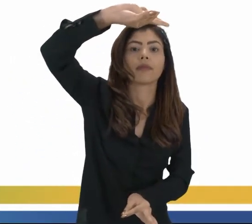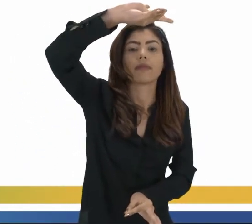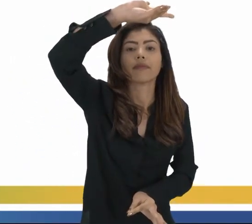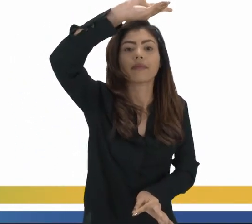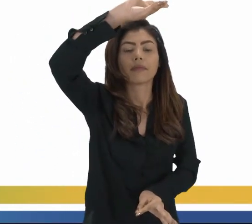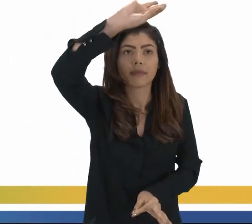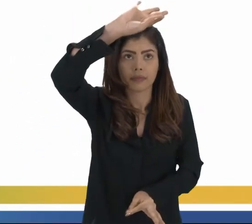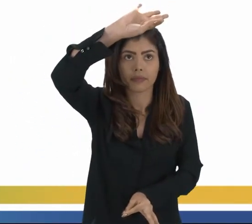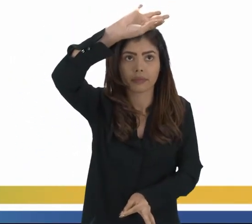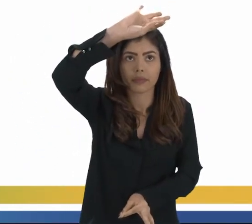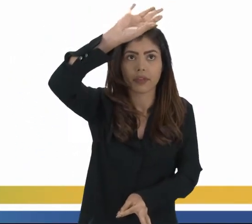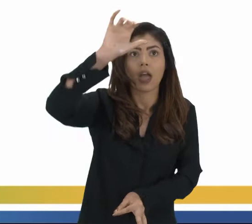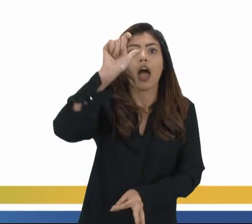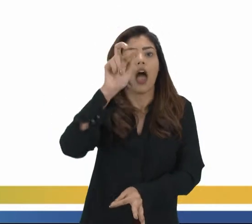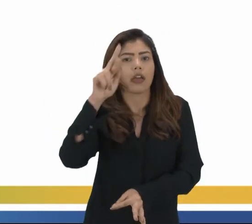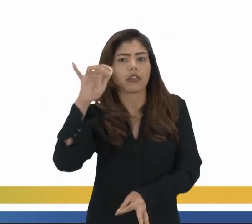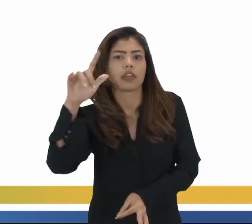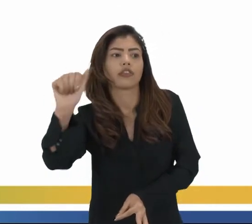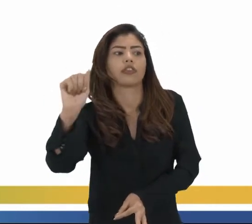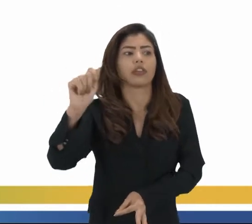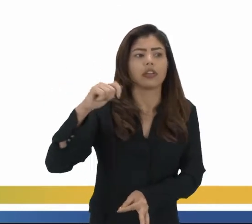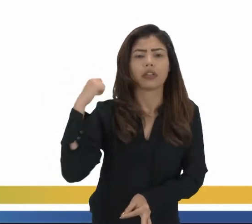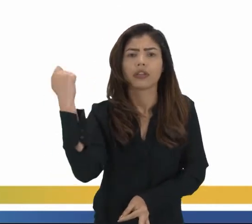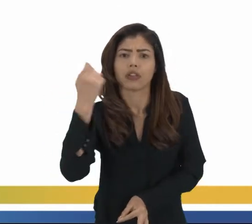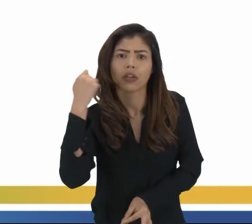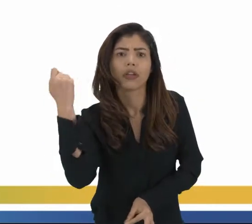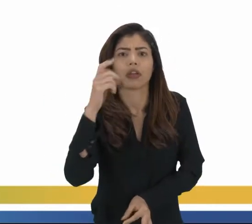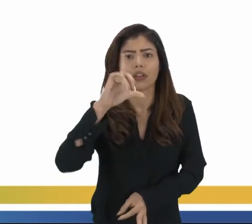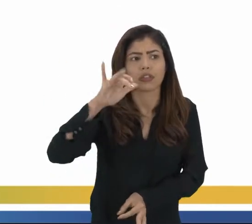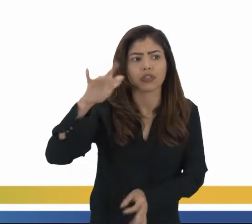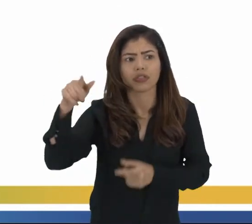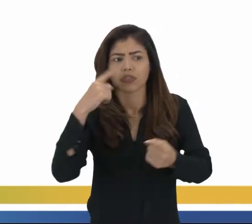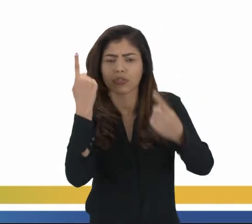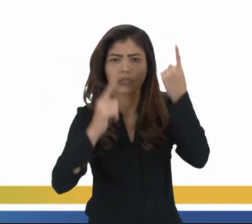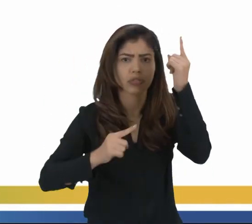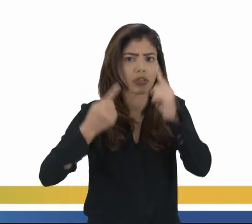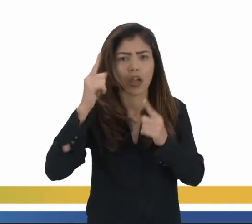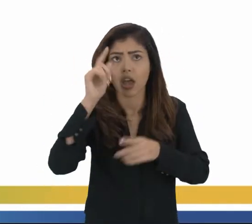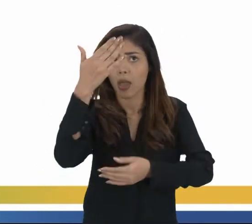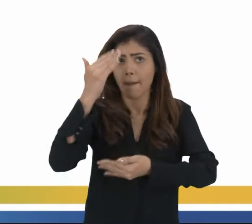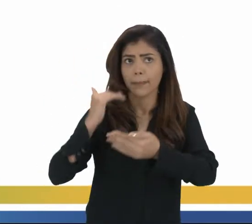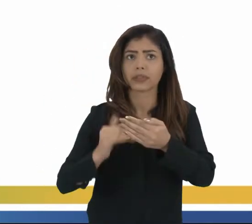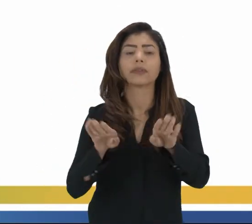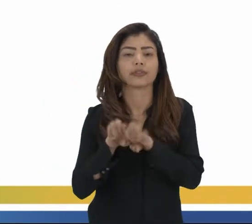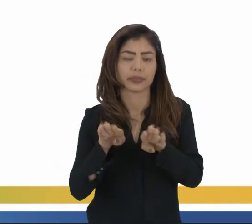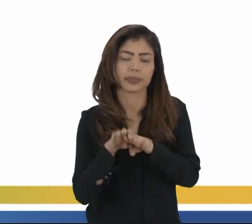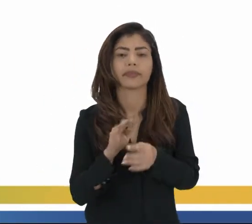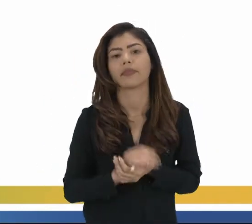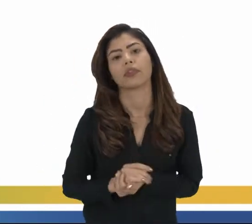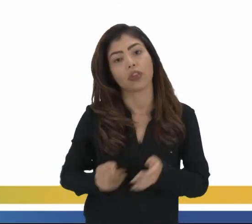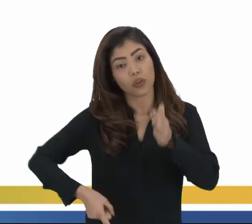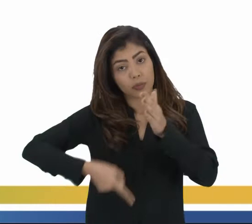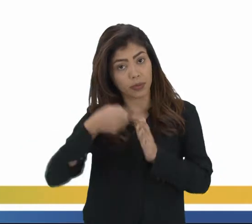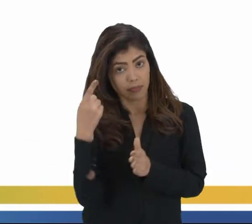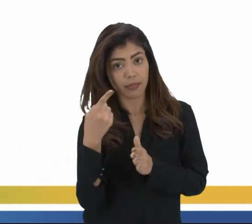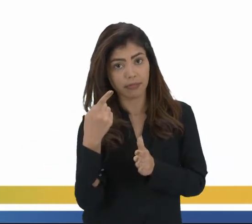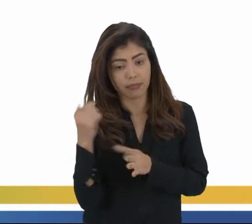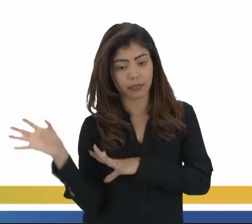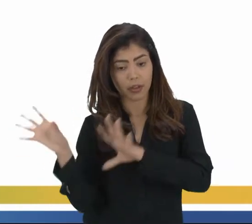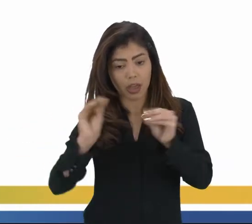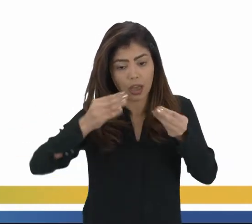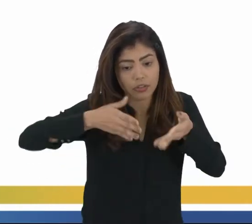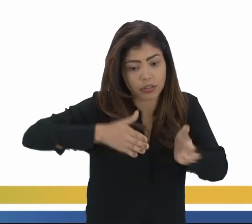costa de Argentina, Chile e todos os países ali mais abaixo. Ou seja, os primeiros colonizadores